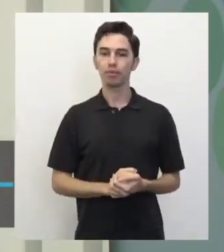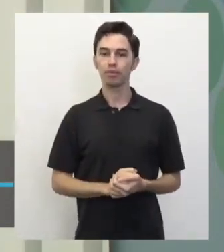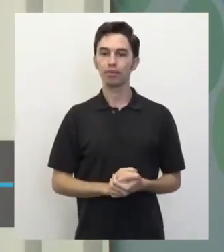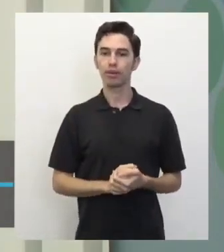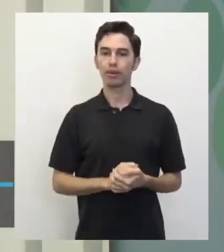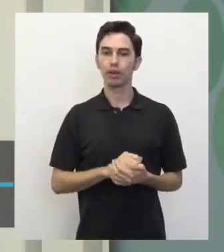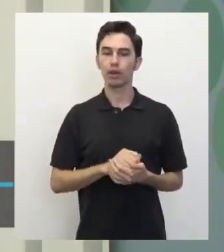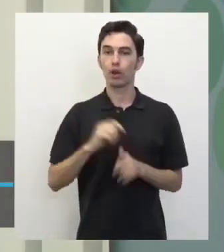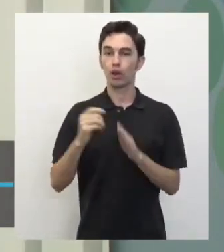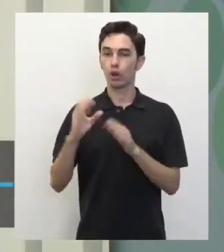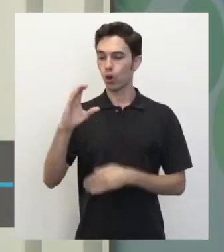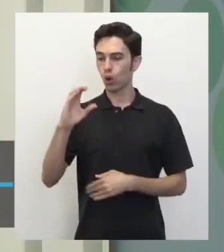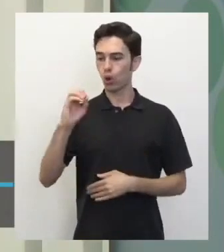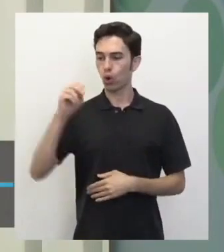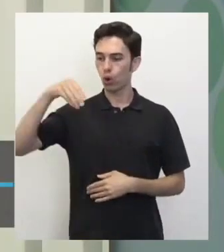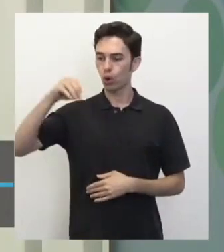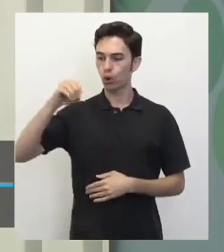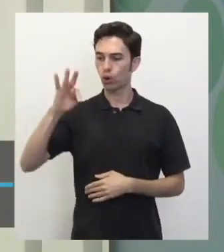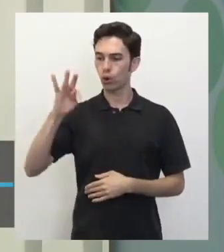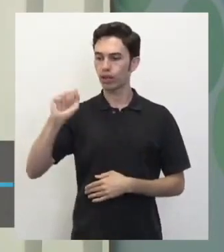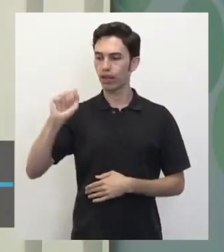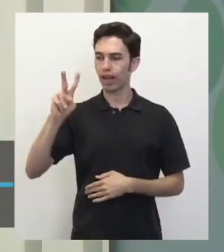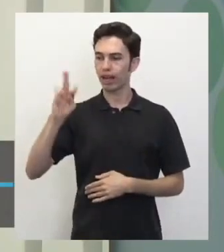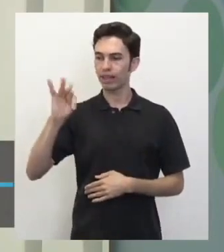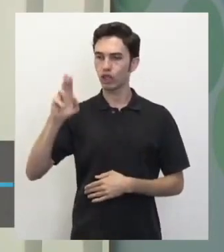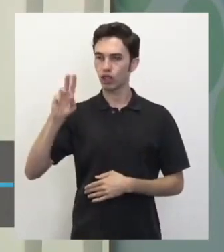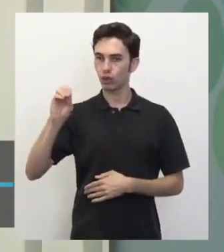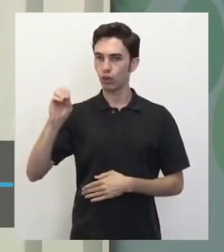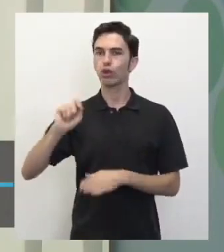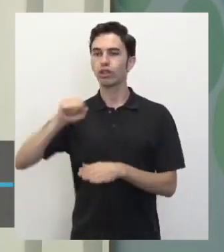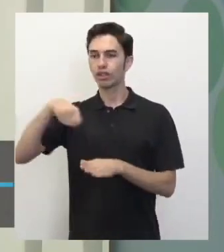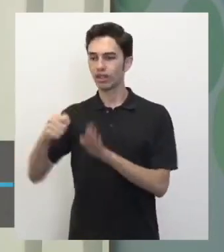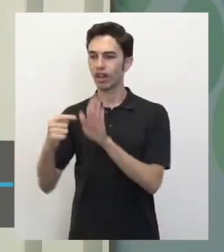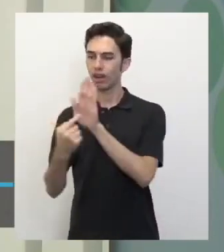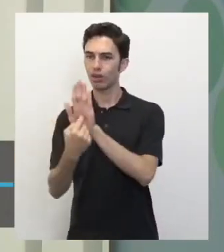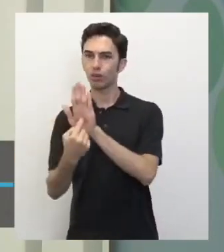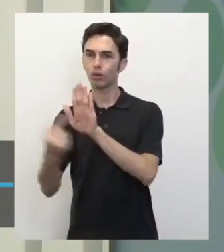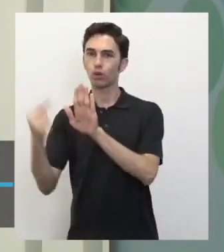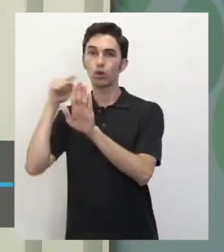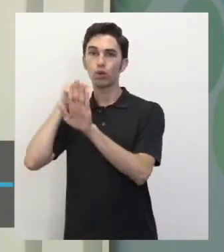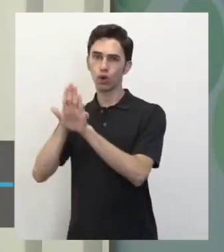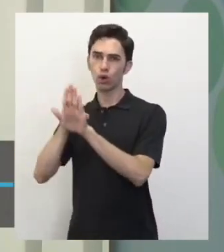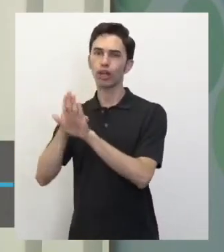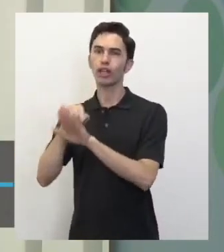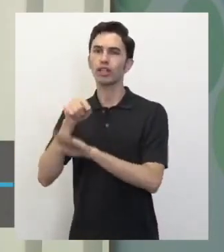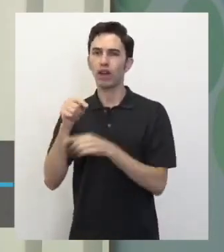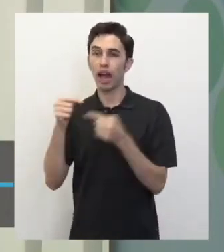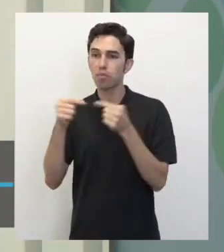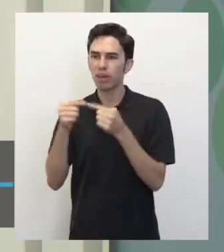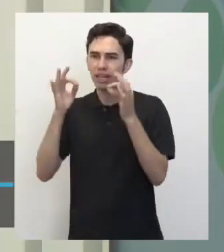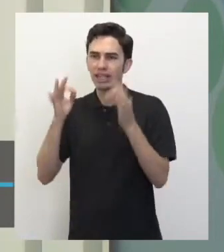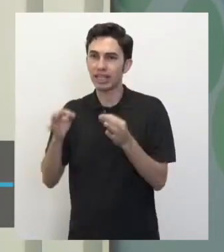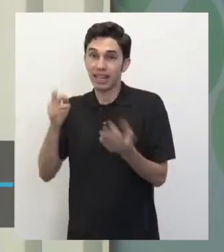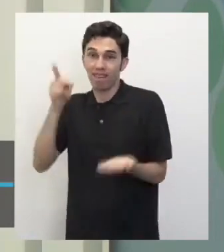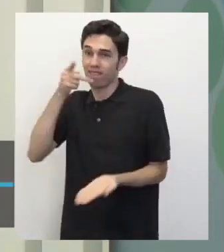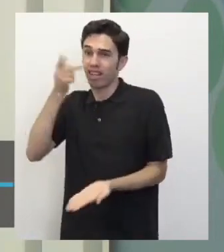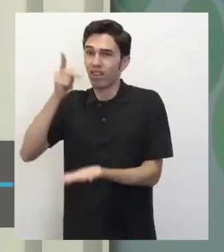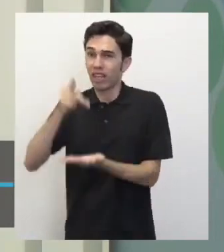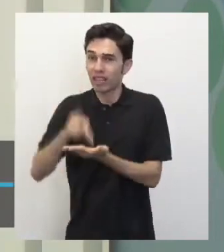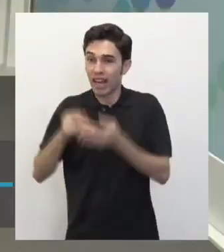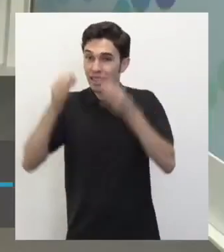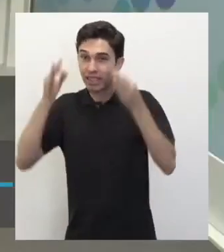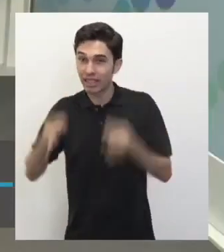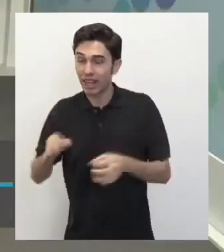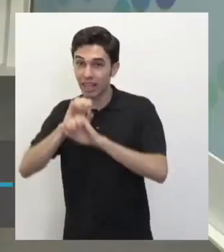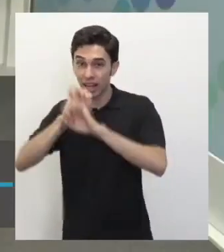Linguagem conotativa é a linguagem em sentido figurado, uma linguagem mais poética.